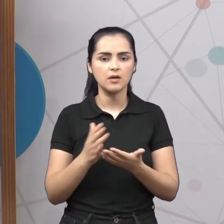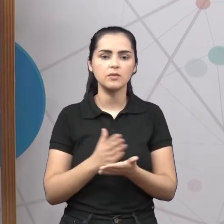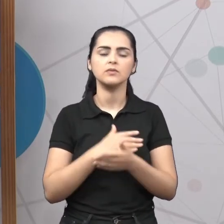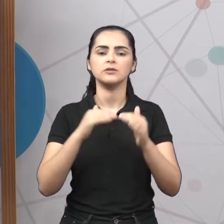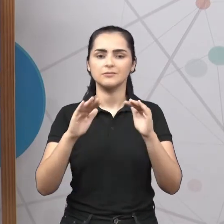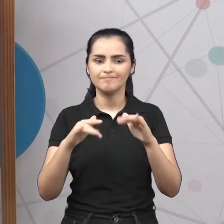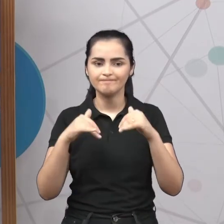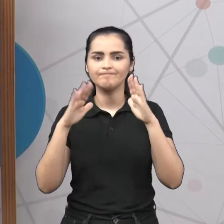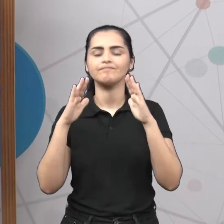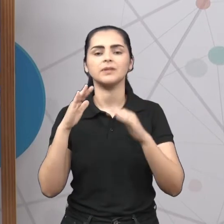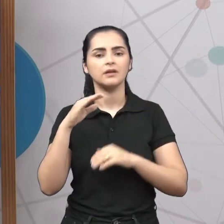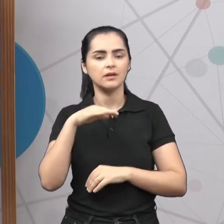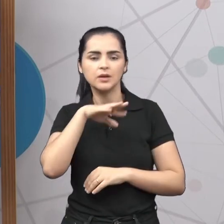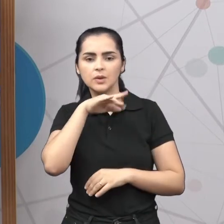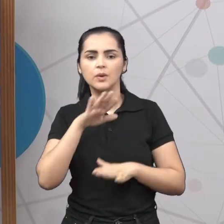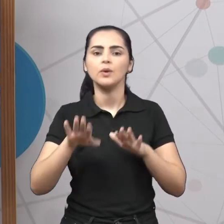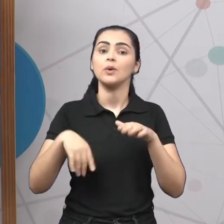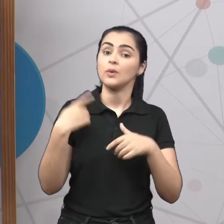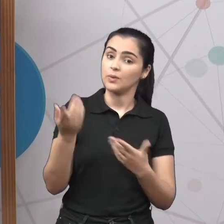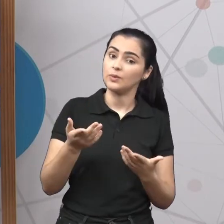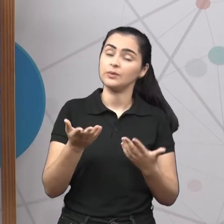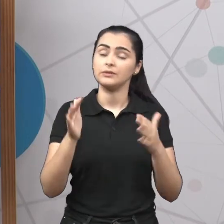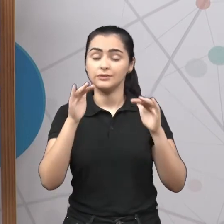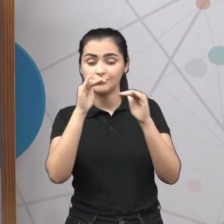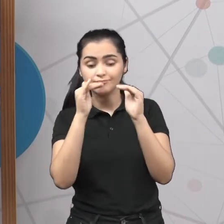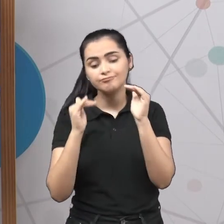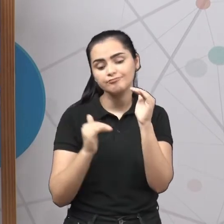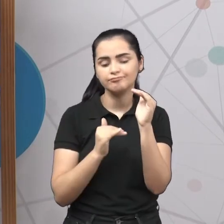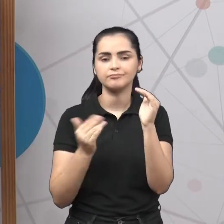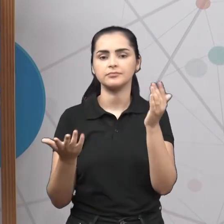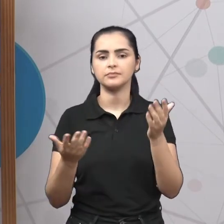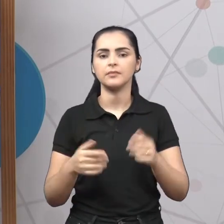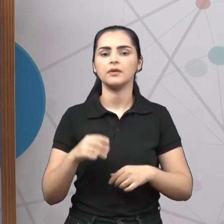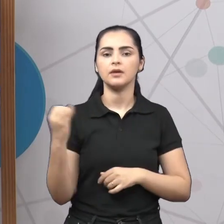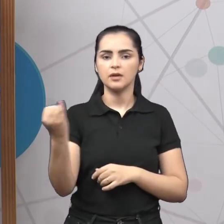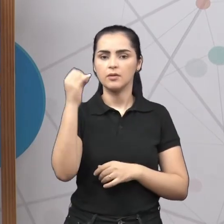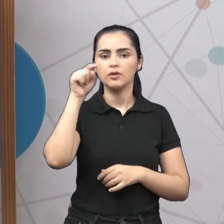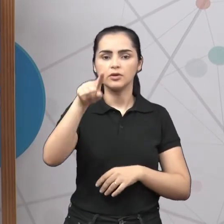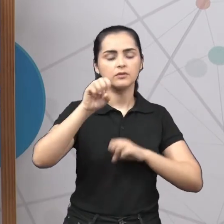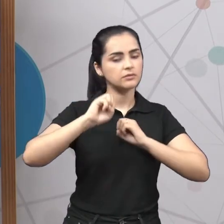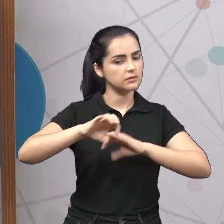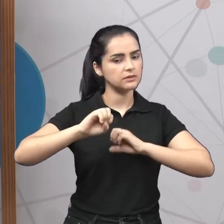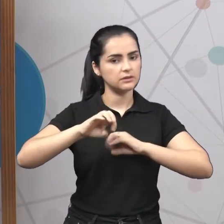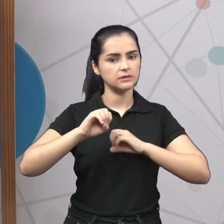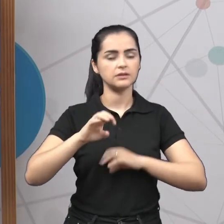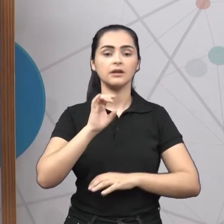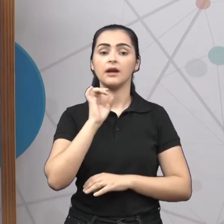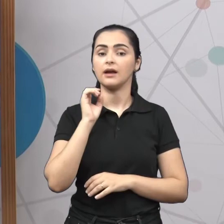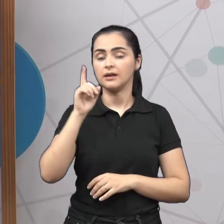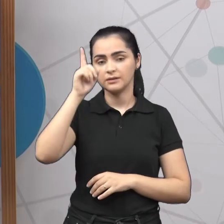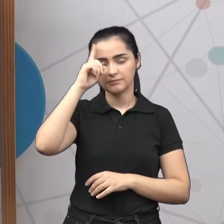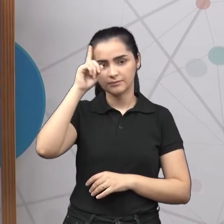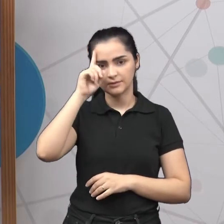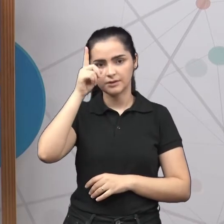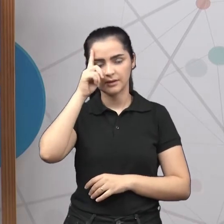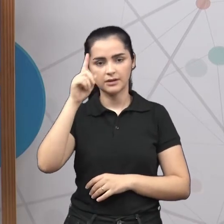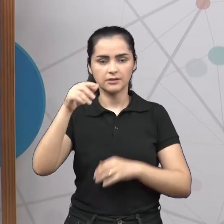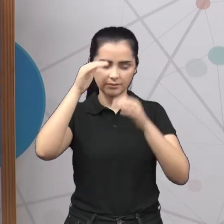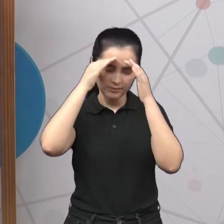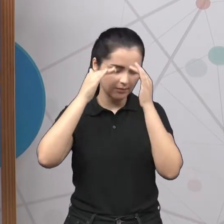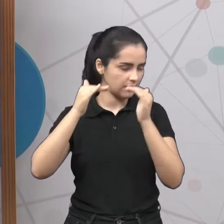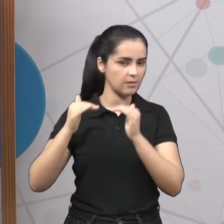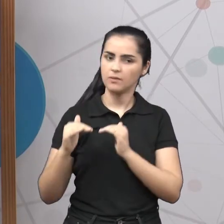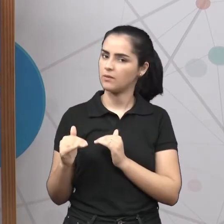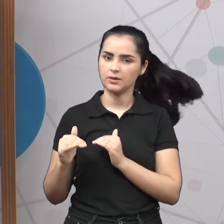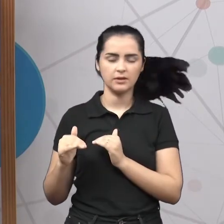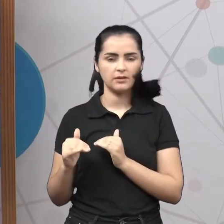mais severas, outras nem tanto. Mas o importante é que você está sendo ensinado a cada dia a não